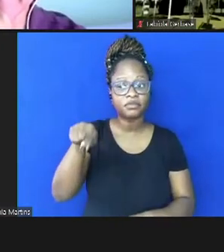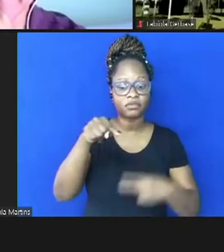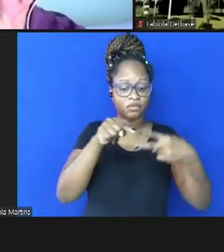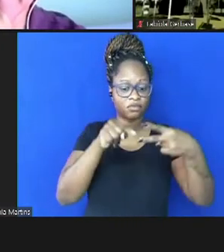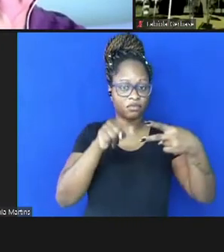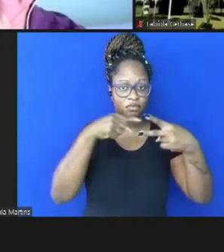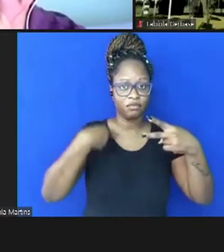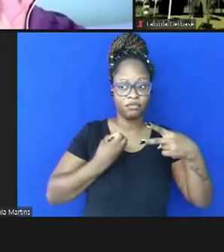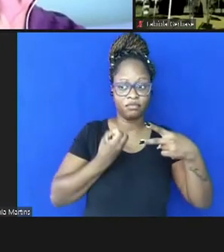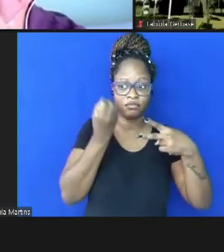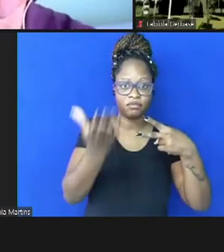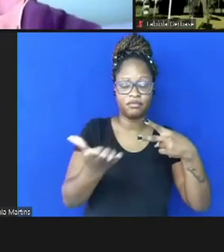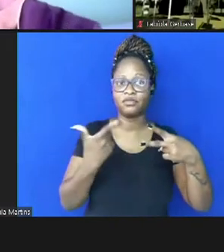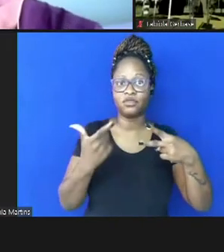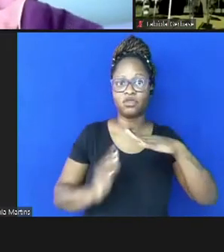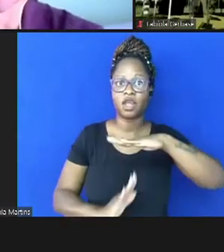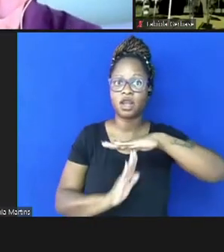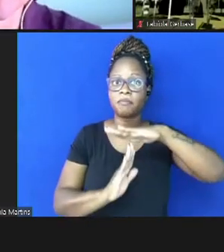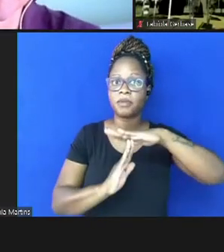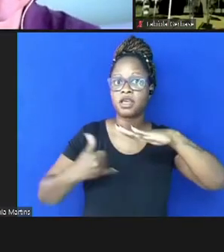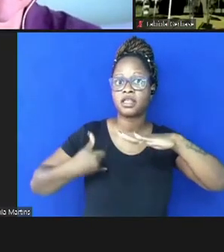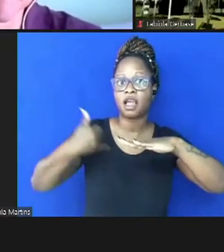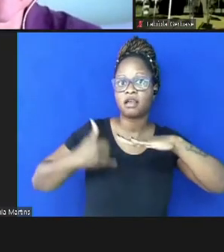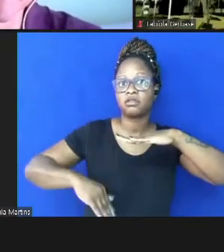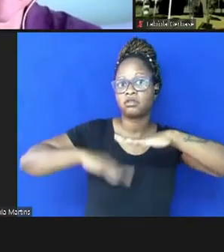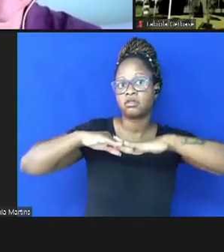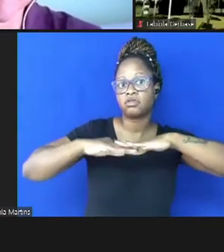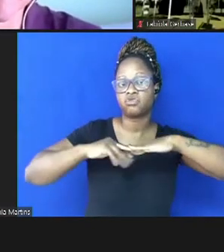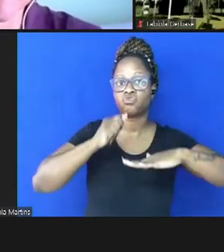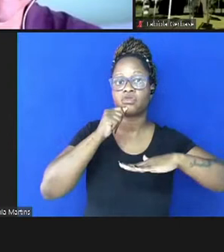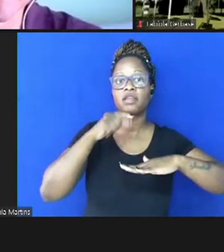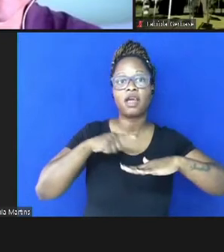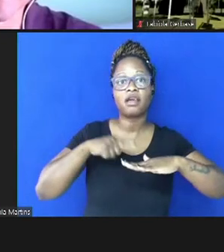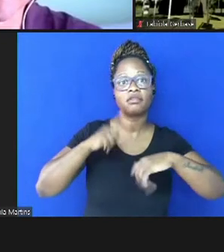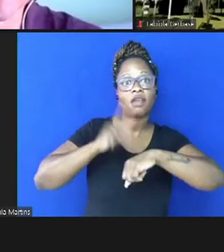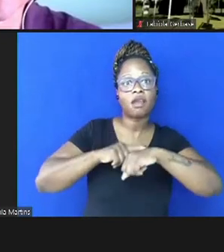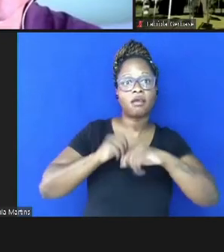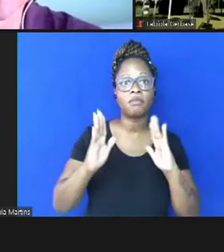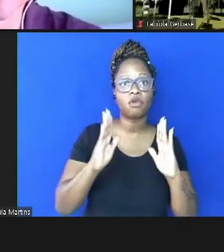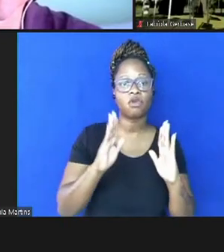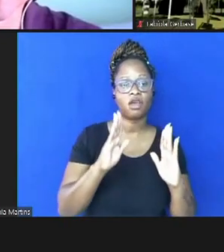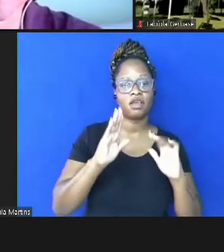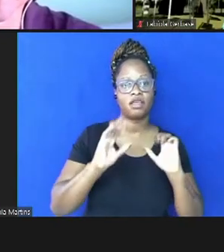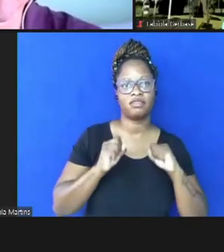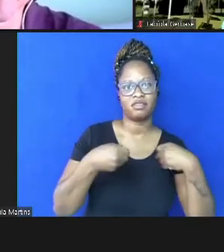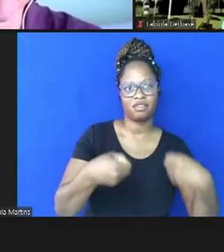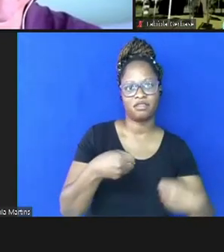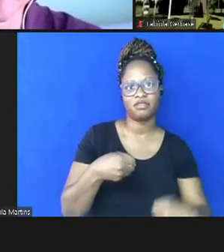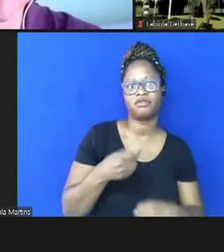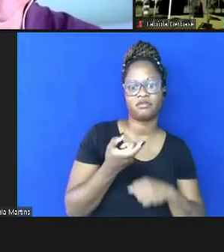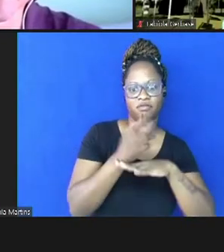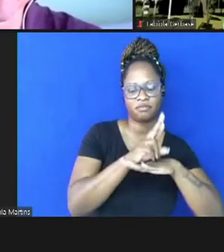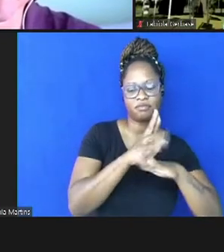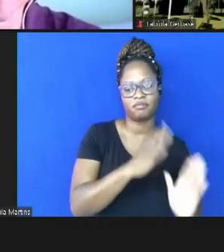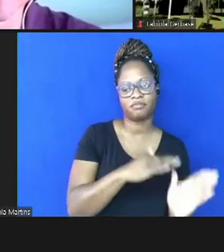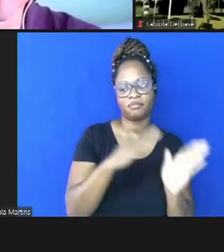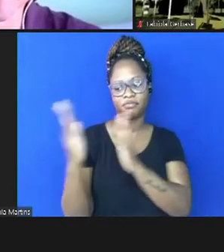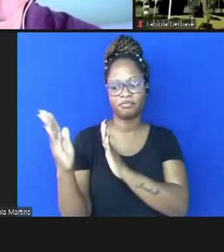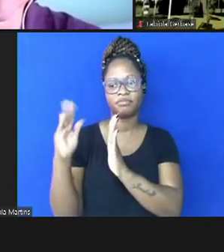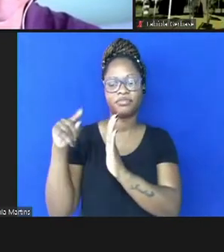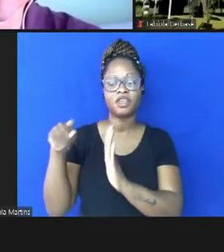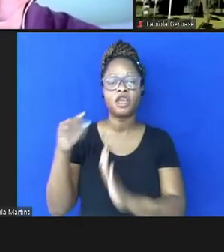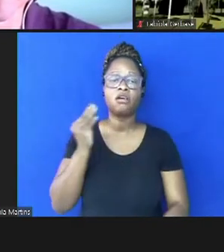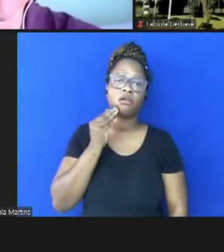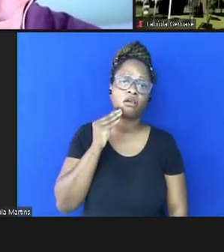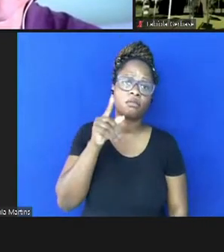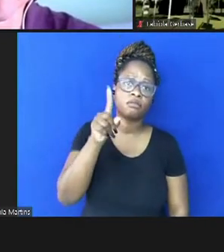tem limite de idade, mas tem limite de tempo pós-defesa de doutorado, mas é claro que se você é uma pessoa que